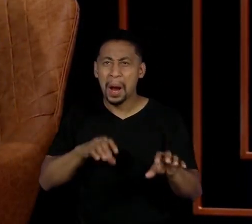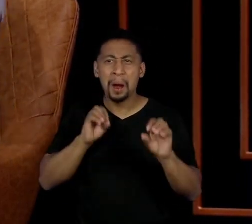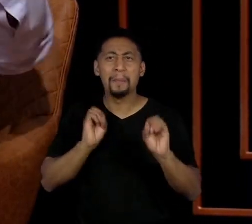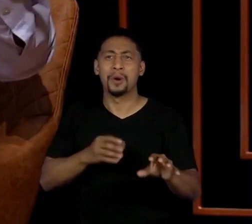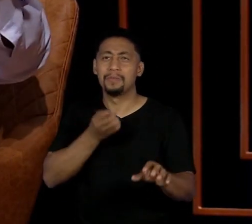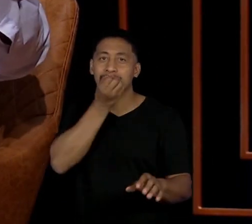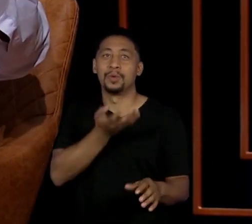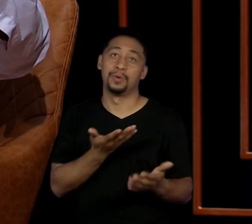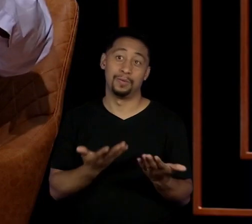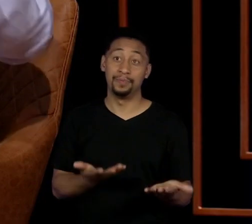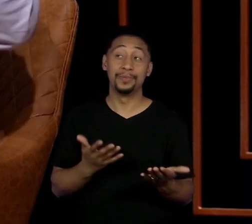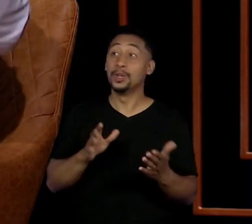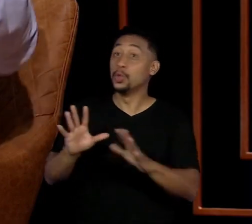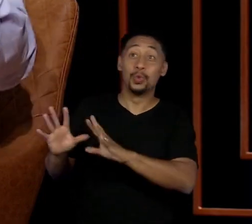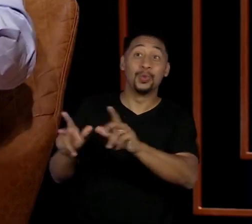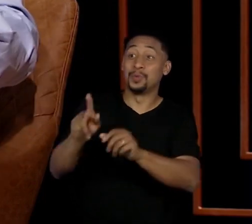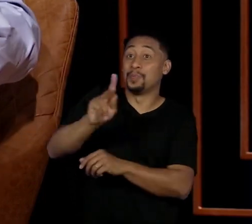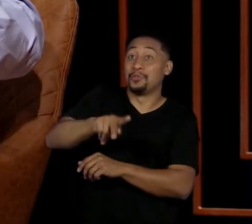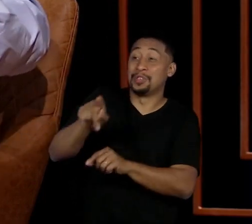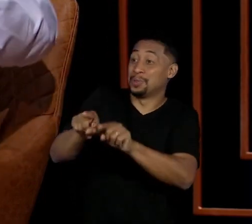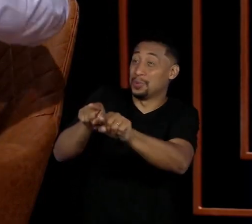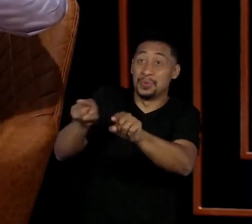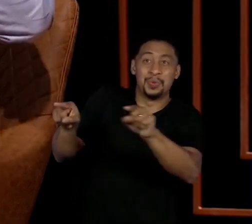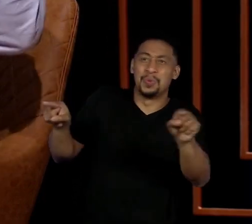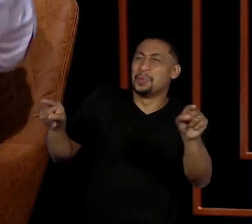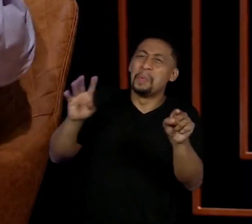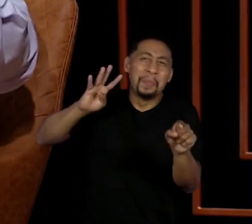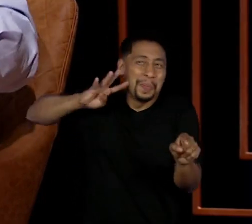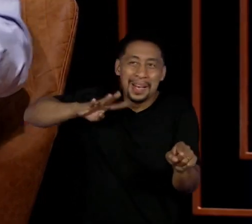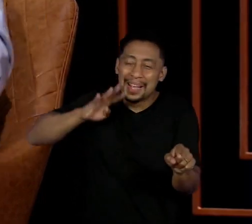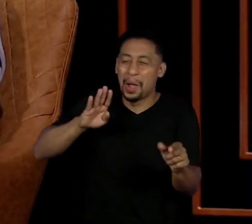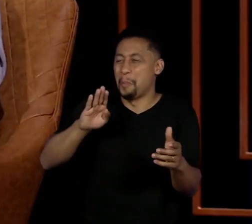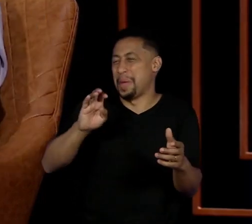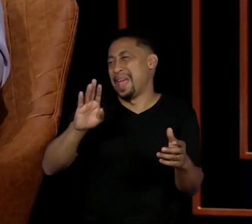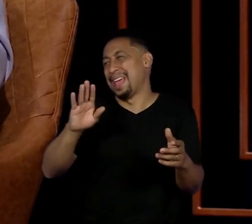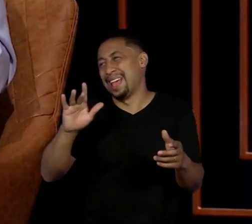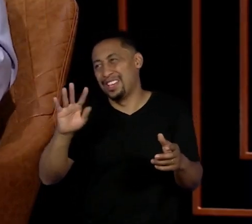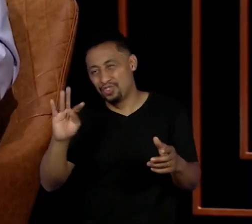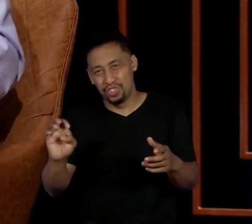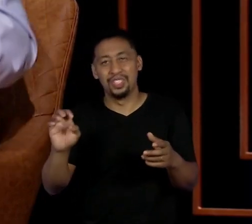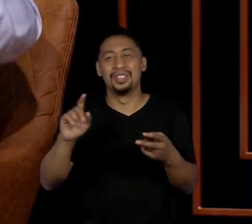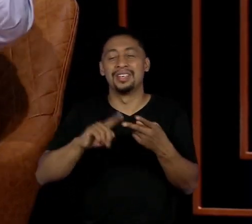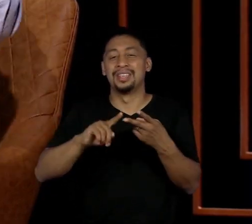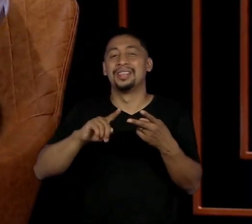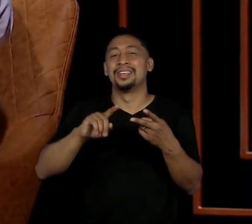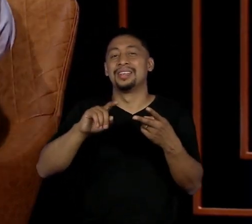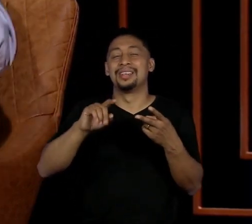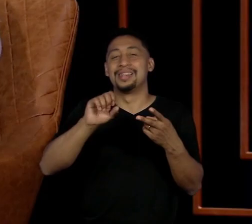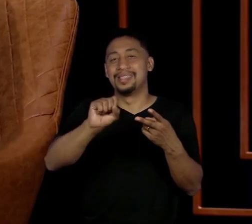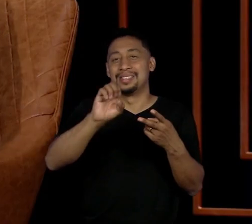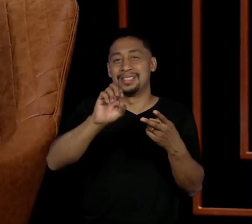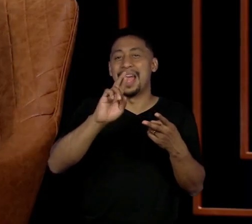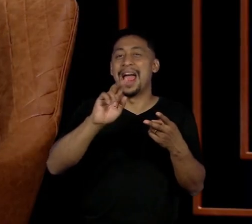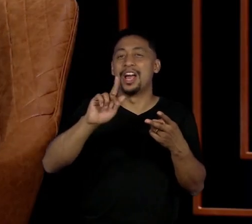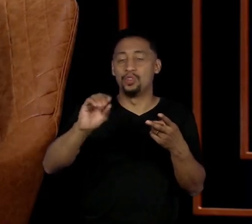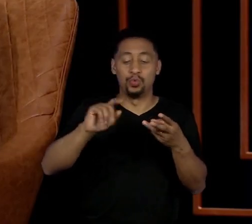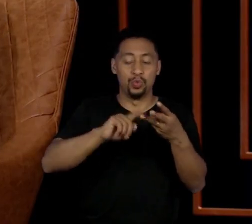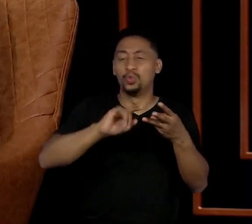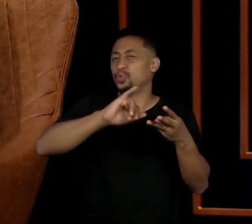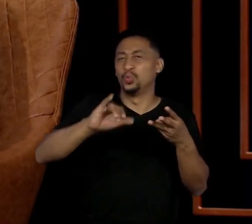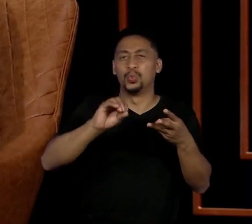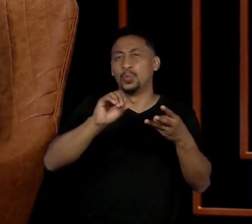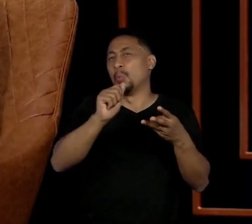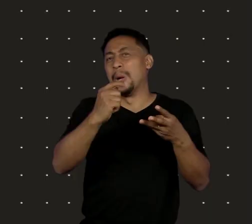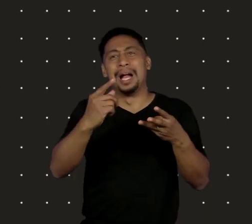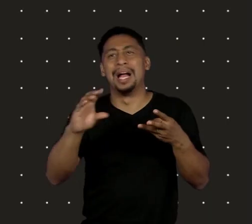Michalski, eu só tive professor legal, Angel Viana, Glorinha Boit-Miller, Beth Rabete, Sérgio Brito, João das Neves. Mas no final